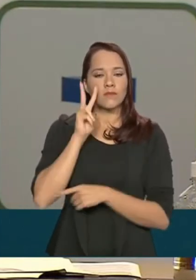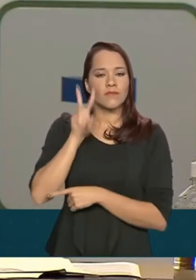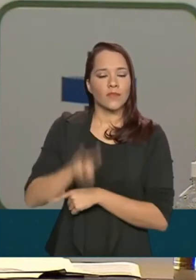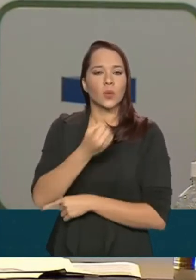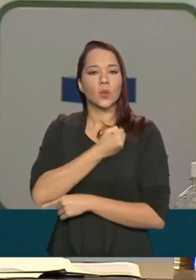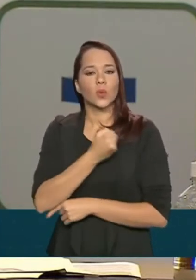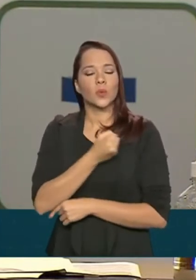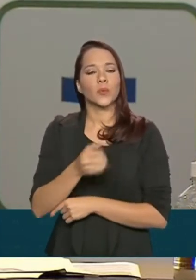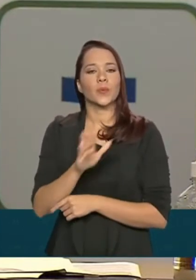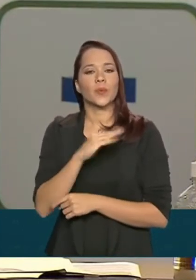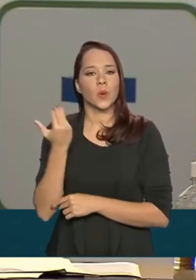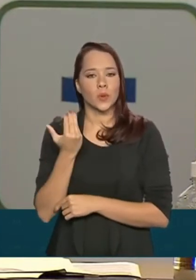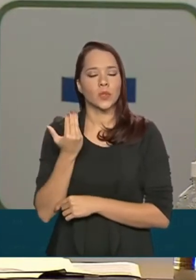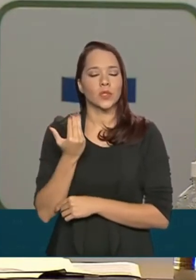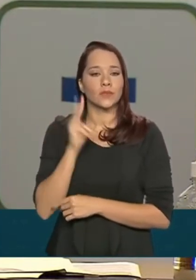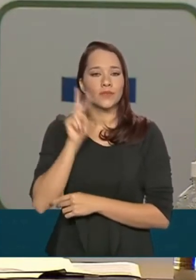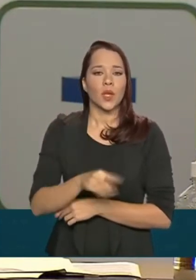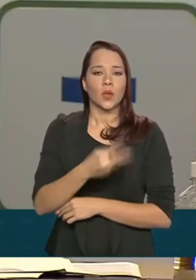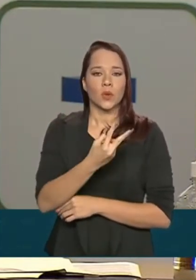óbitos, verificamos que